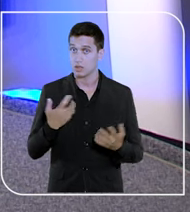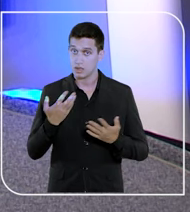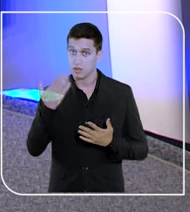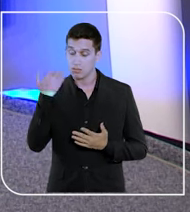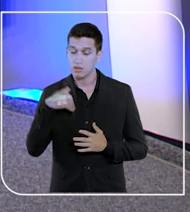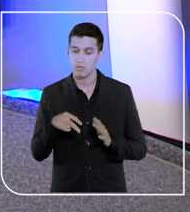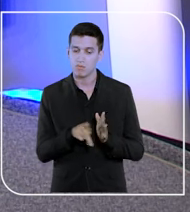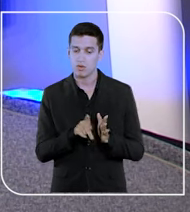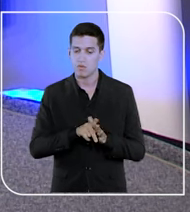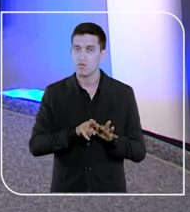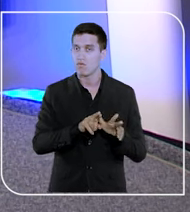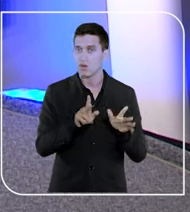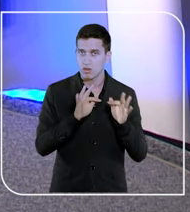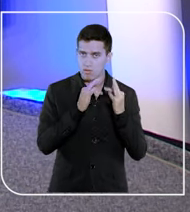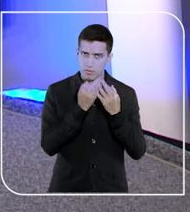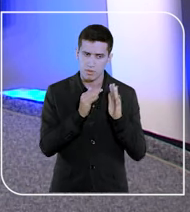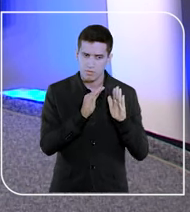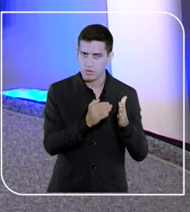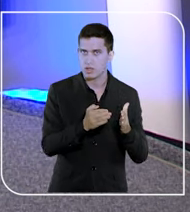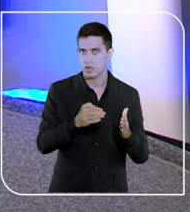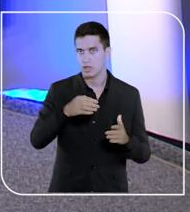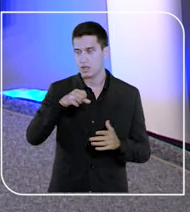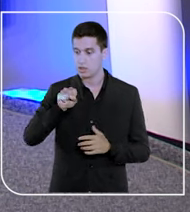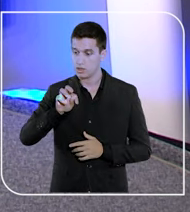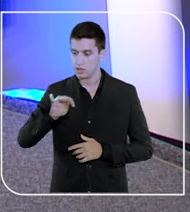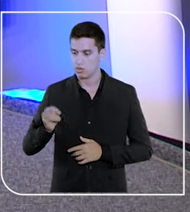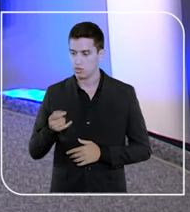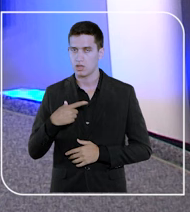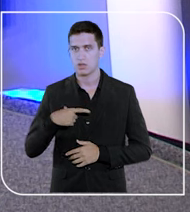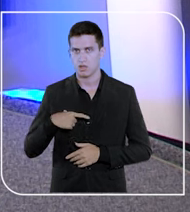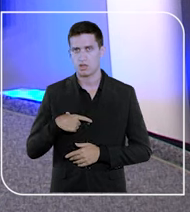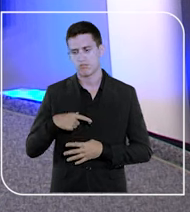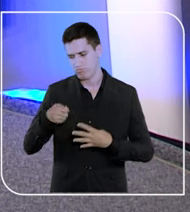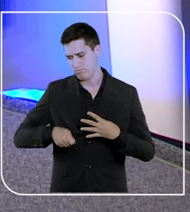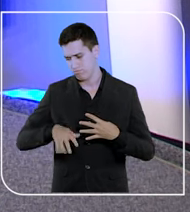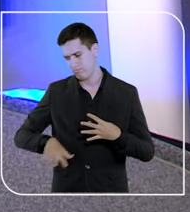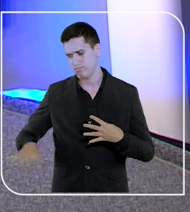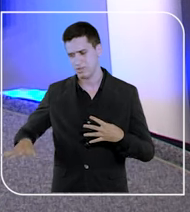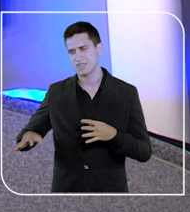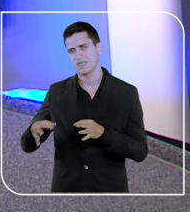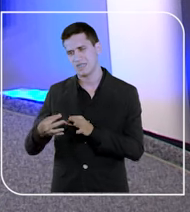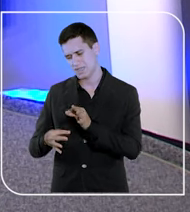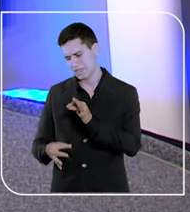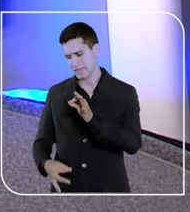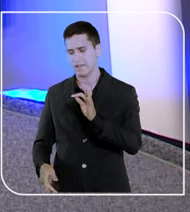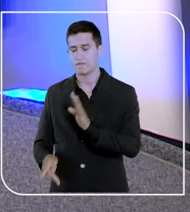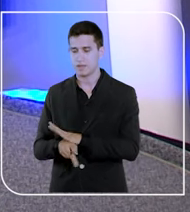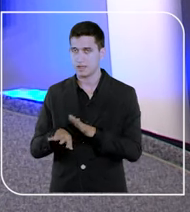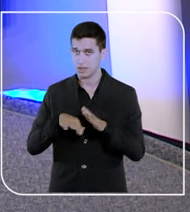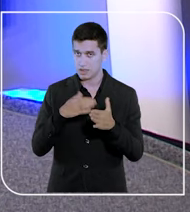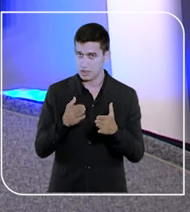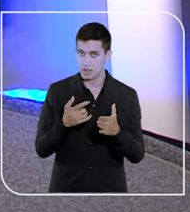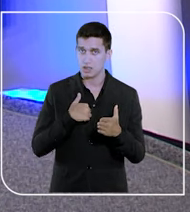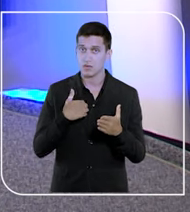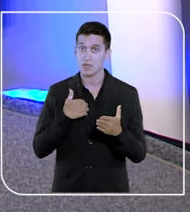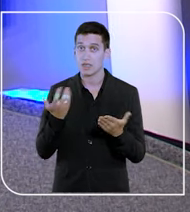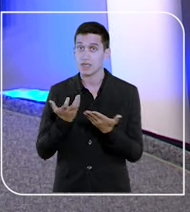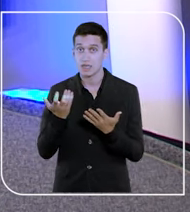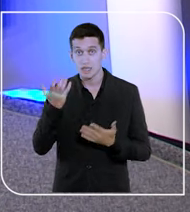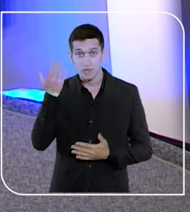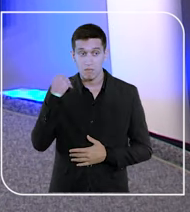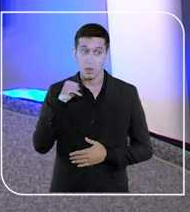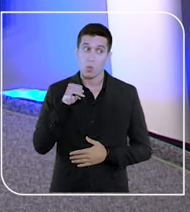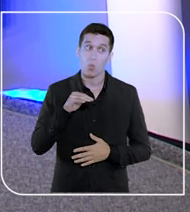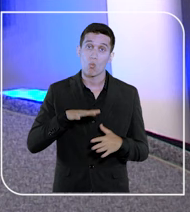especificamente, né? O STJ aí tem uma vasta jurisprudência sobre esse aspecto aí. Eu queria saber as exceções, de acordo